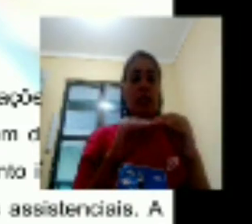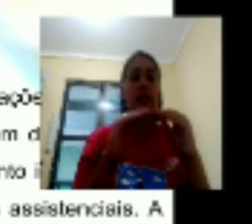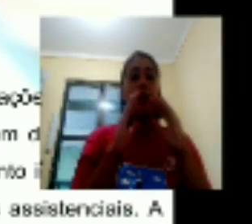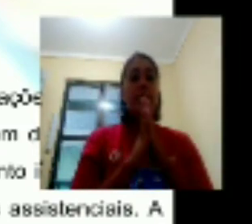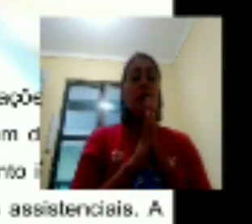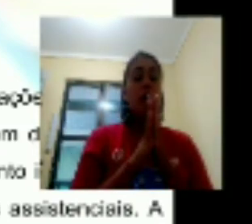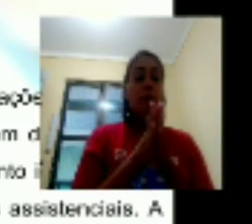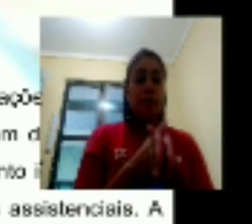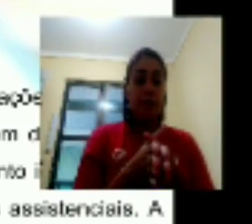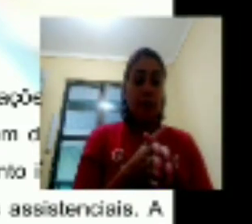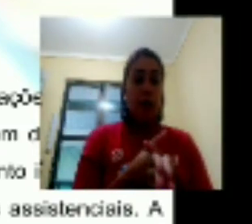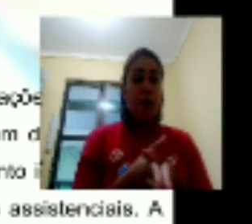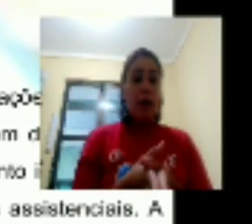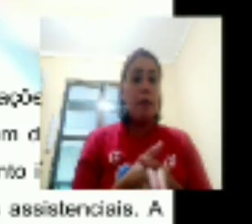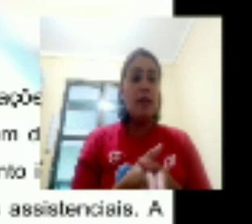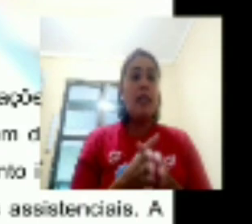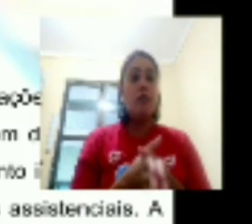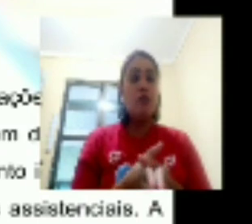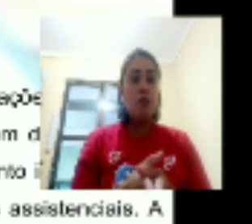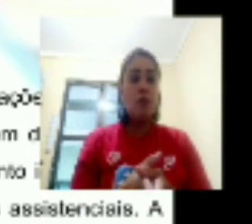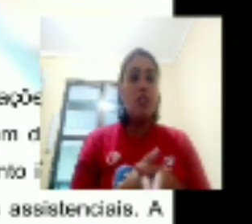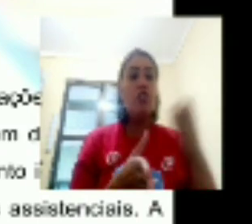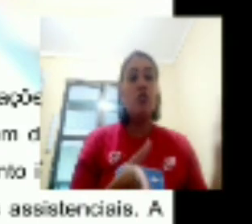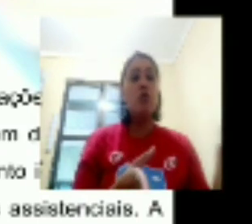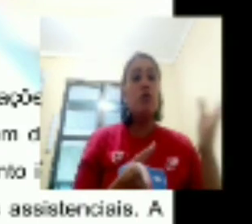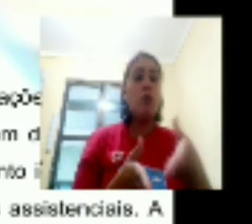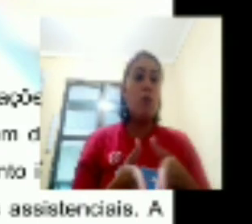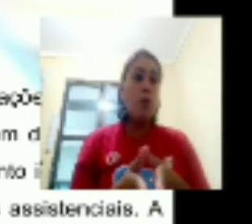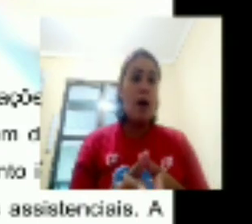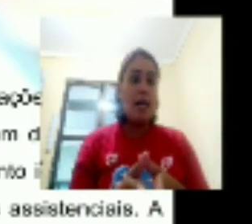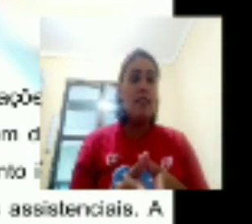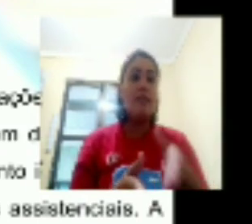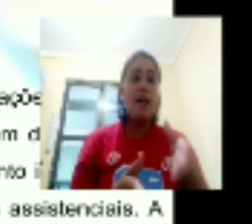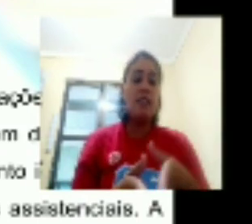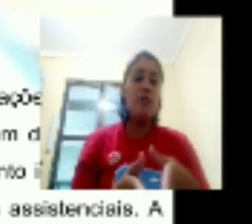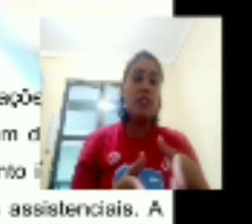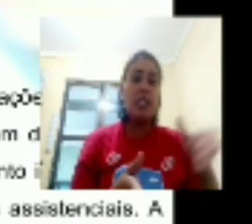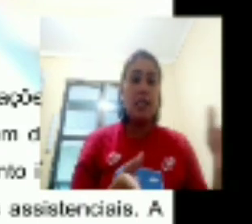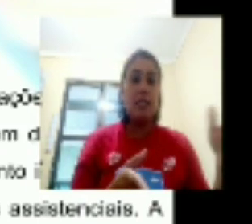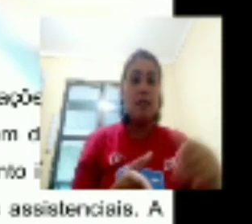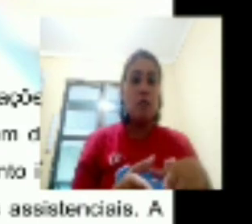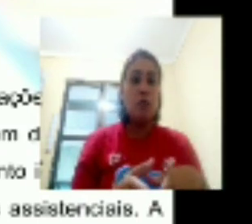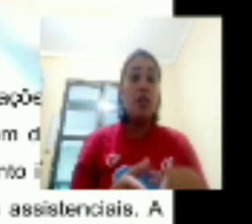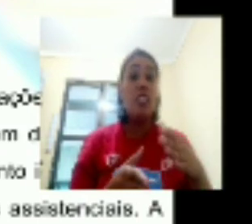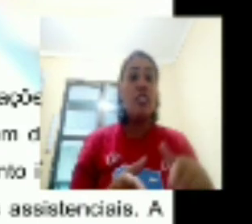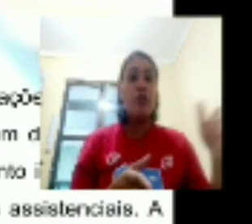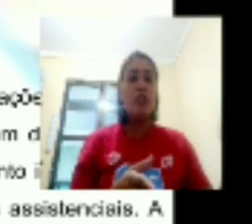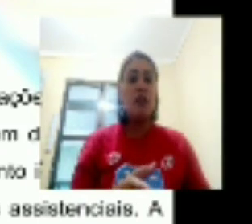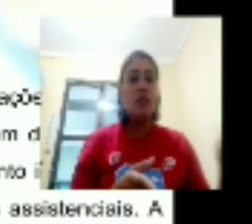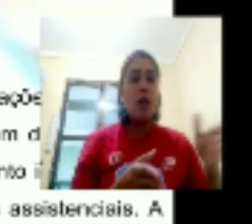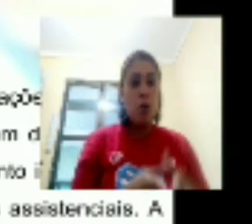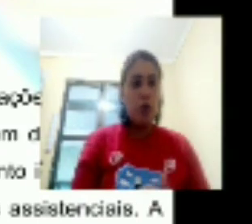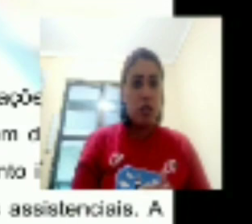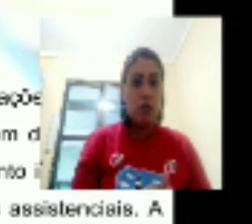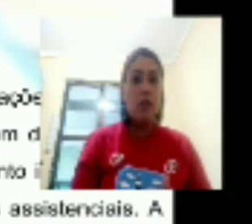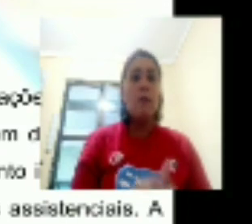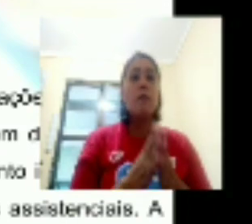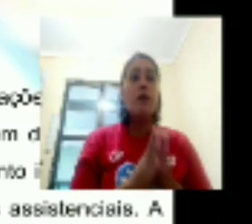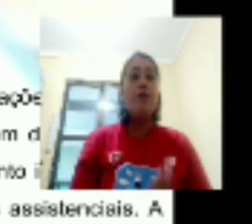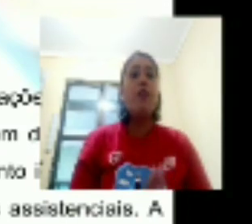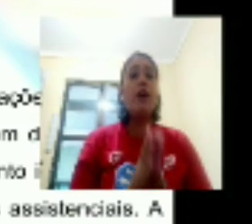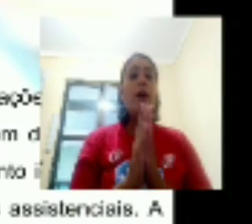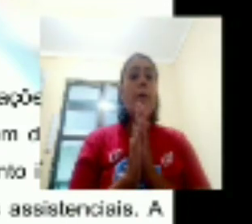em 87 foi implantado o SUDES junto com o AIS, que é a Ação Integrada à Saúde. E em